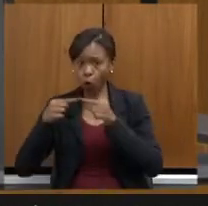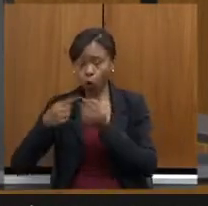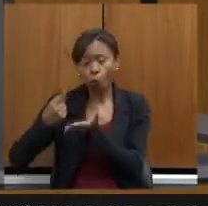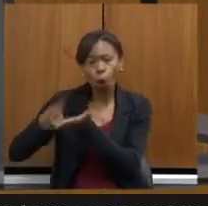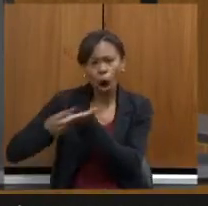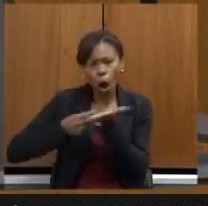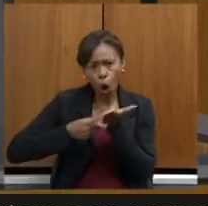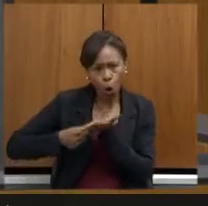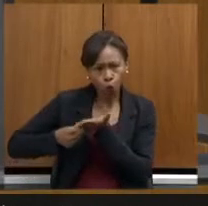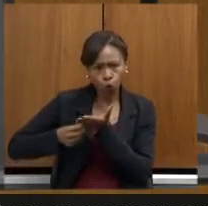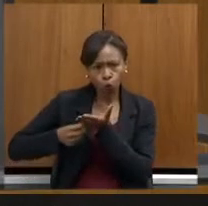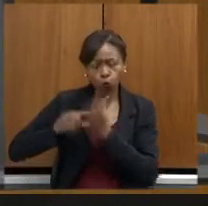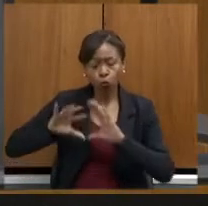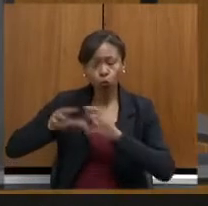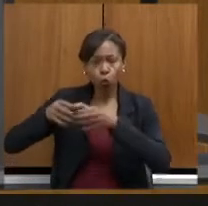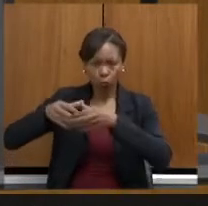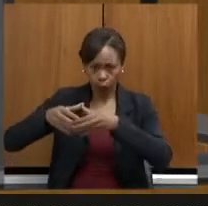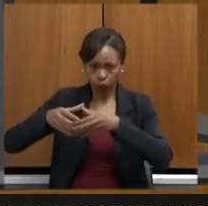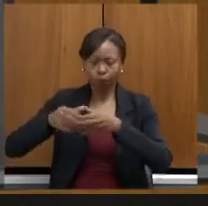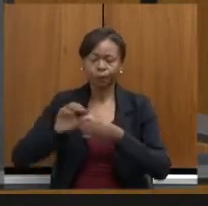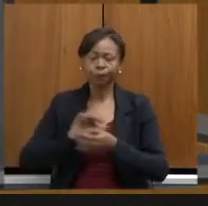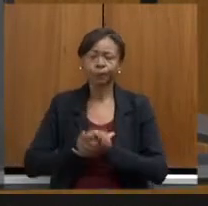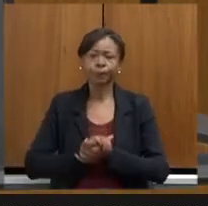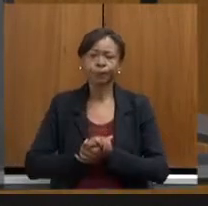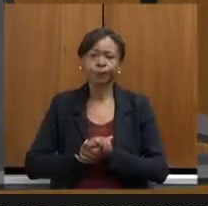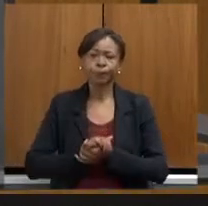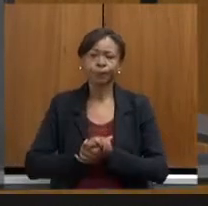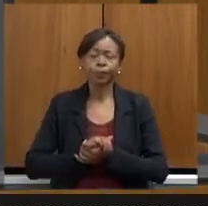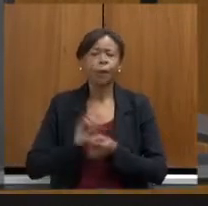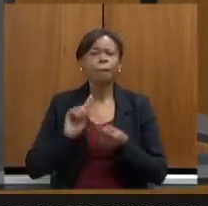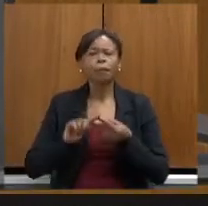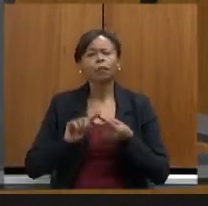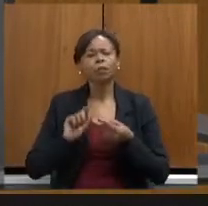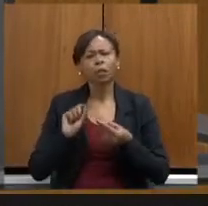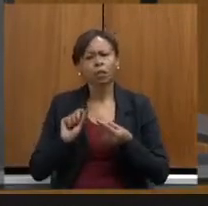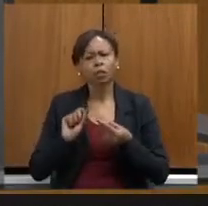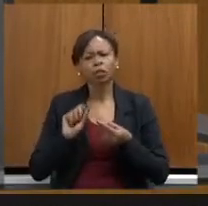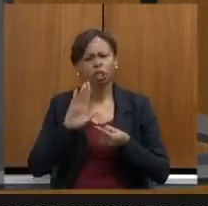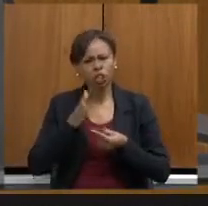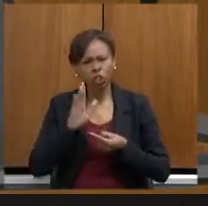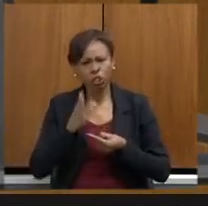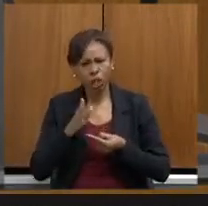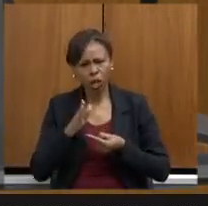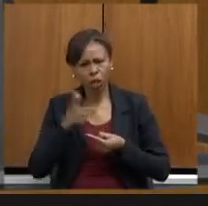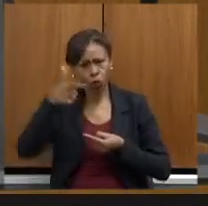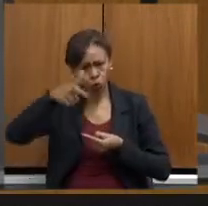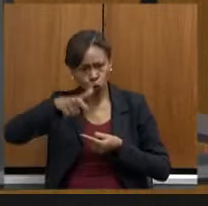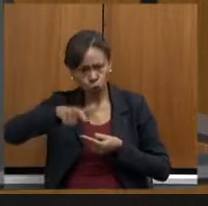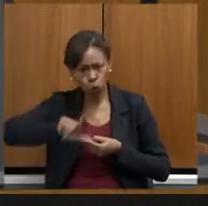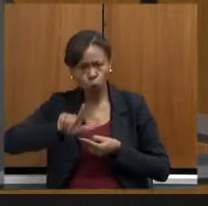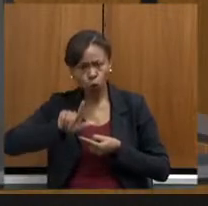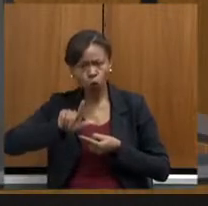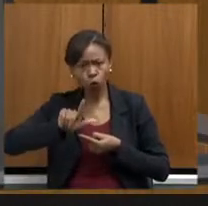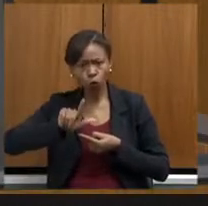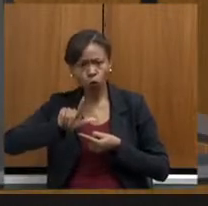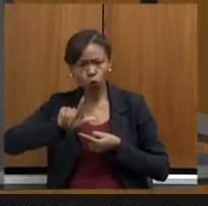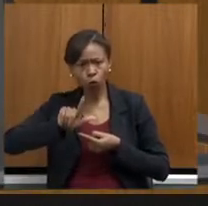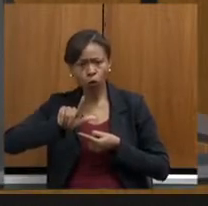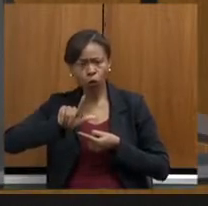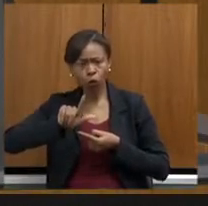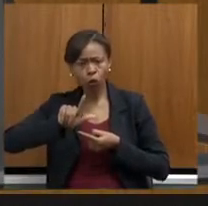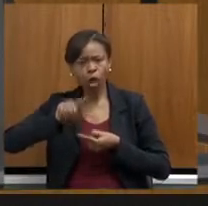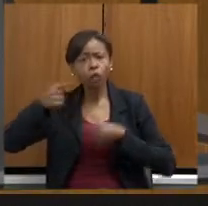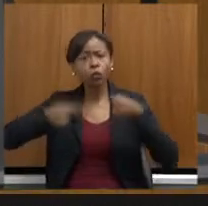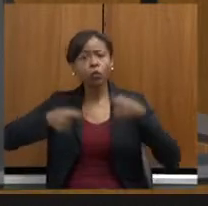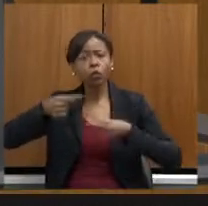coletivo é a meu primeiro questionamento esse já foi retomada a discussão da proposta de plano de